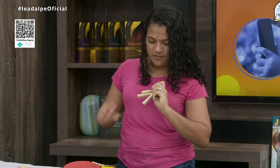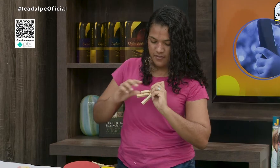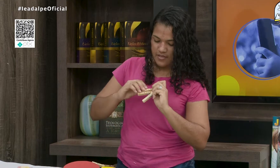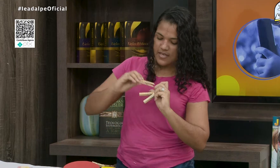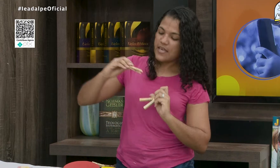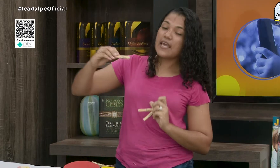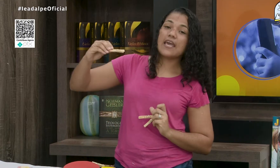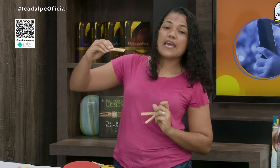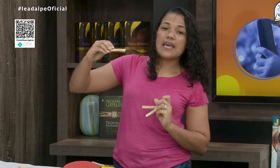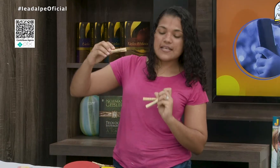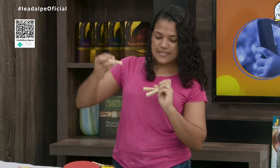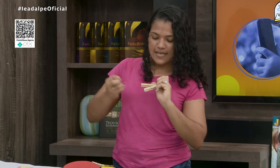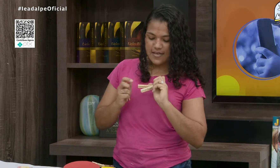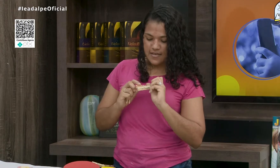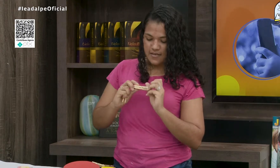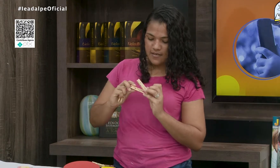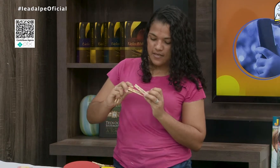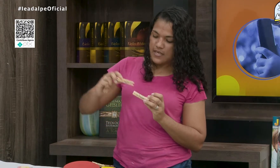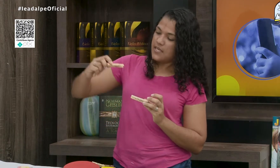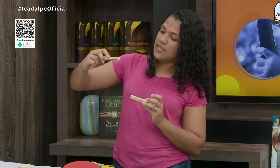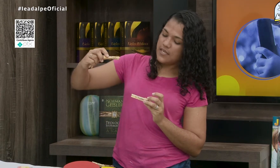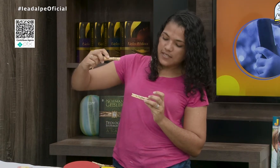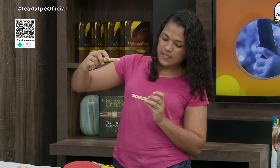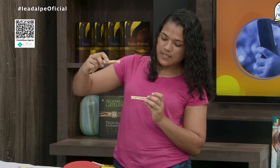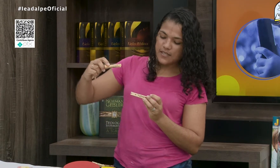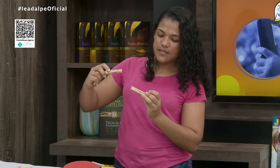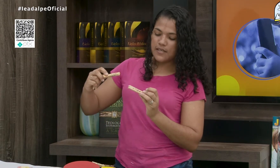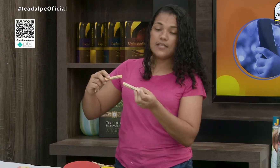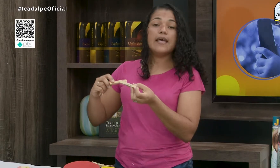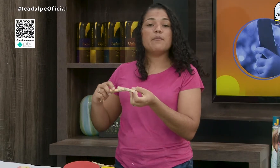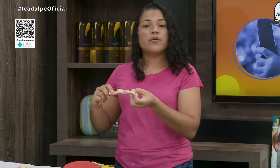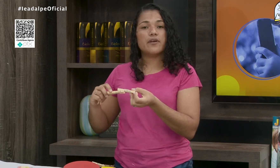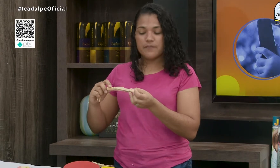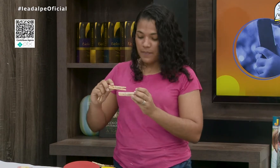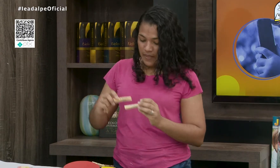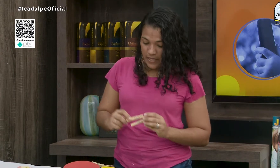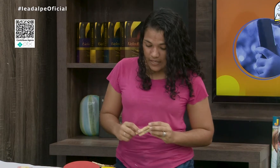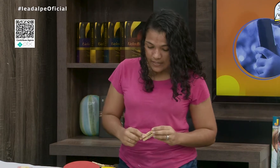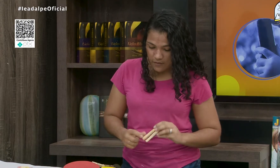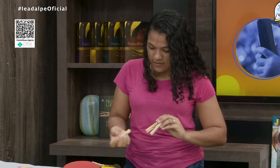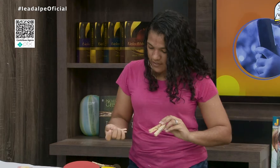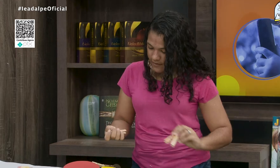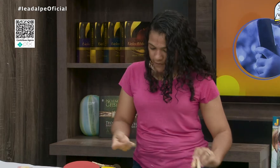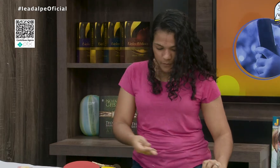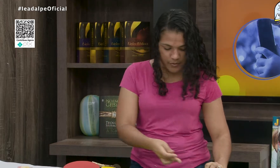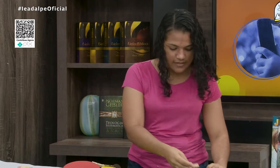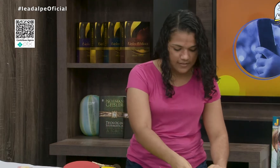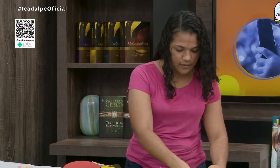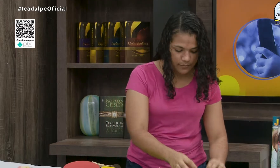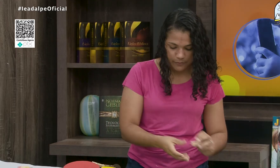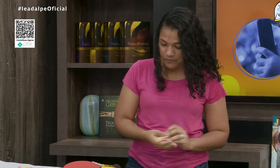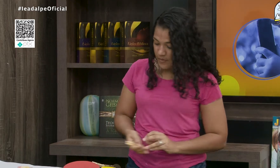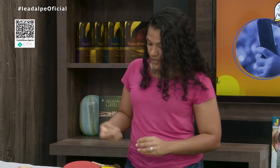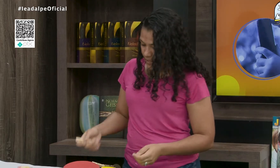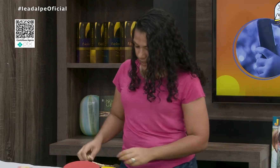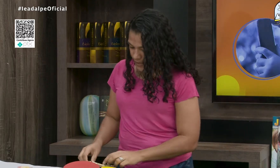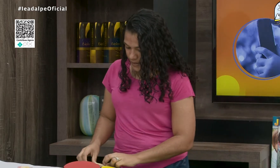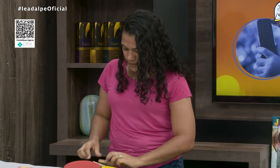Eduardo, Késia, Ingrid e Débora. Então você vai ver, por